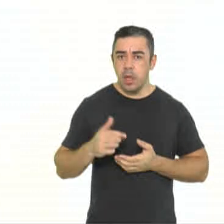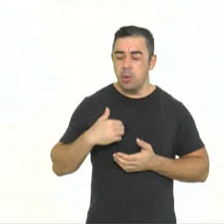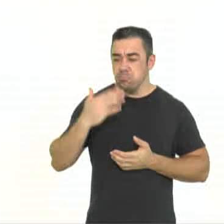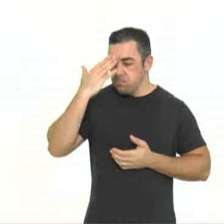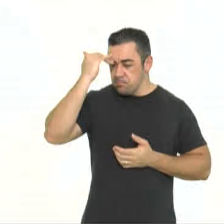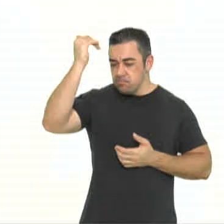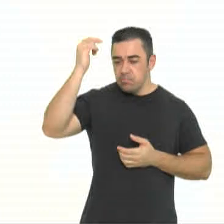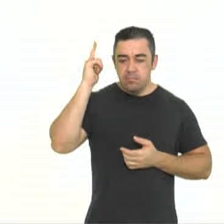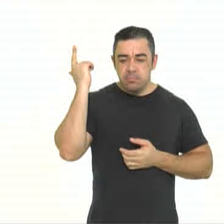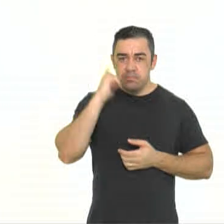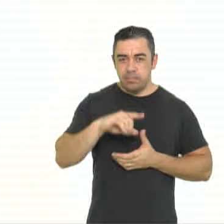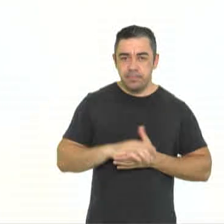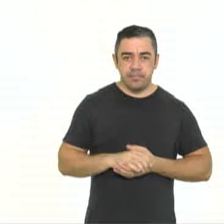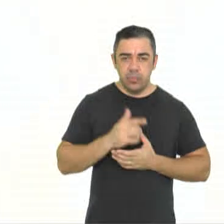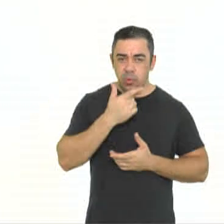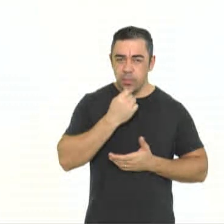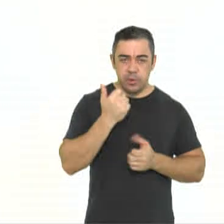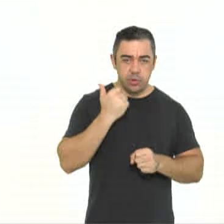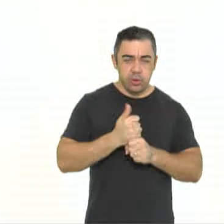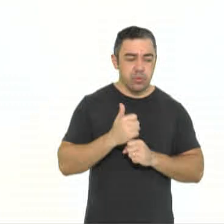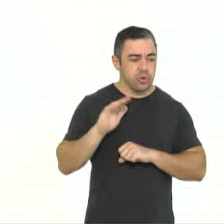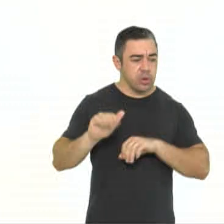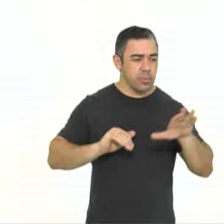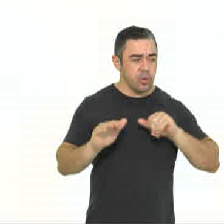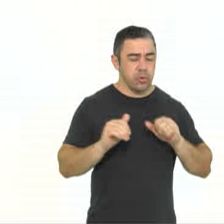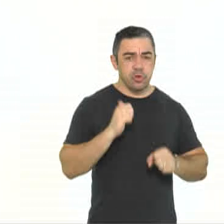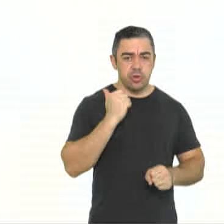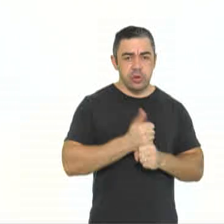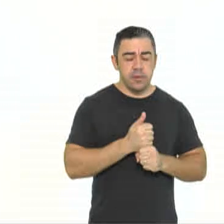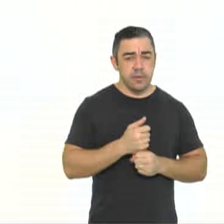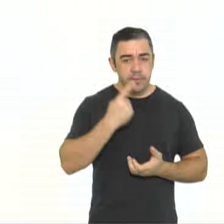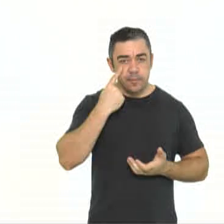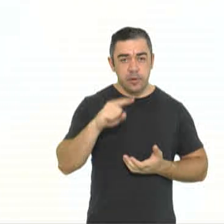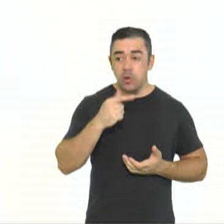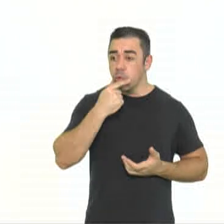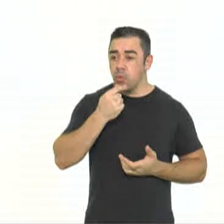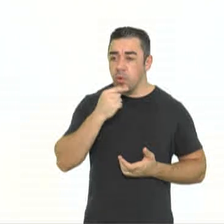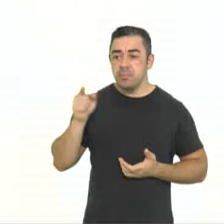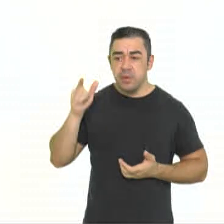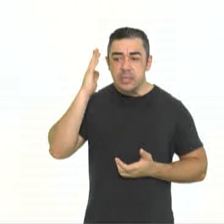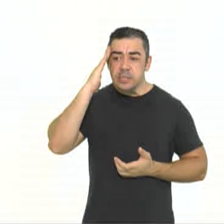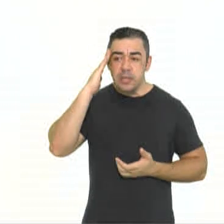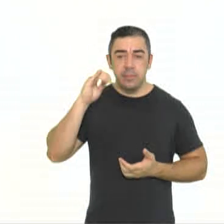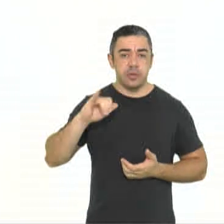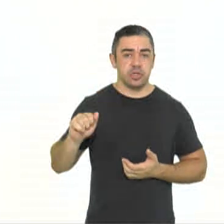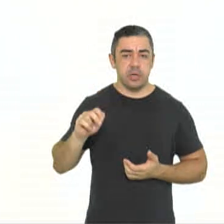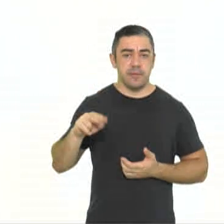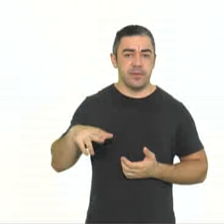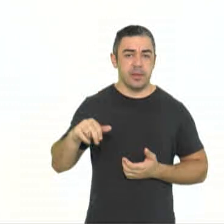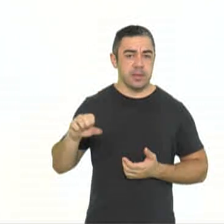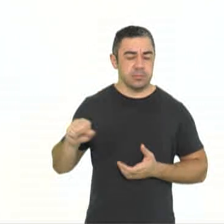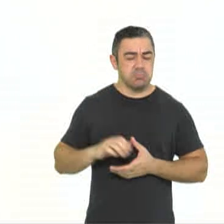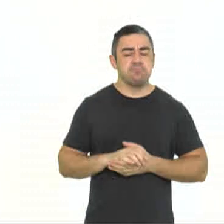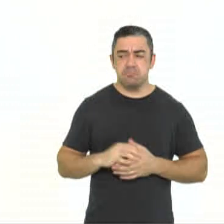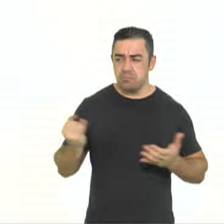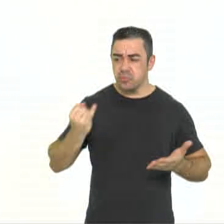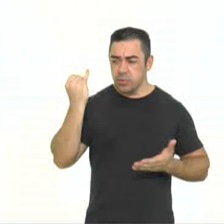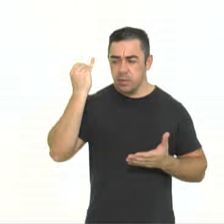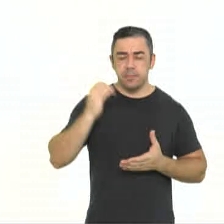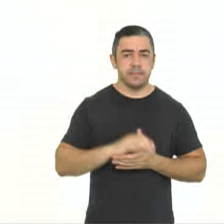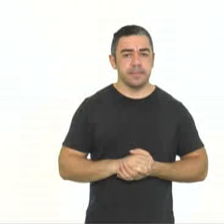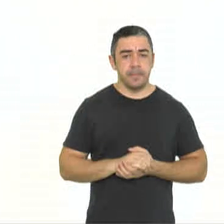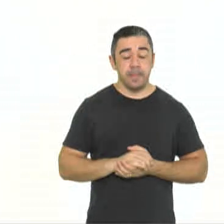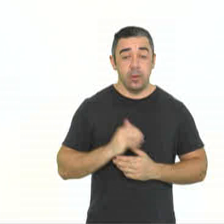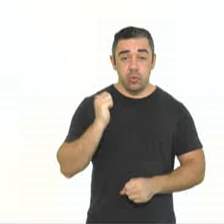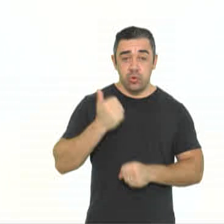sucesso. O diretor chamou os chefes de seção. Vejam só, um homem que sabe javanês, que portento! Os